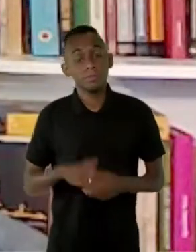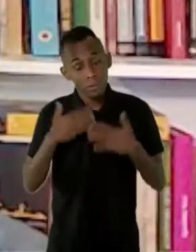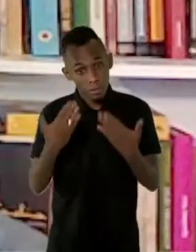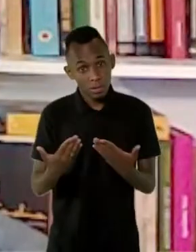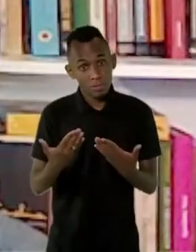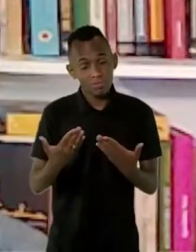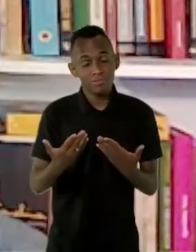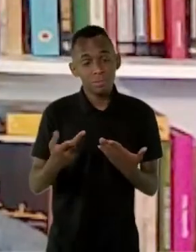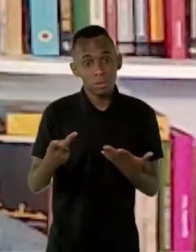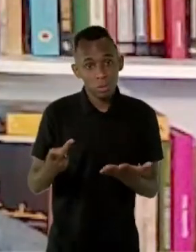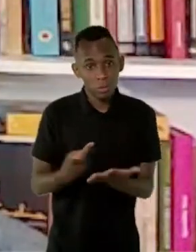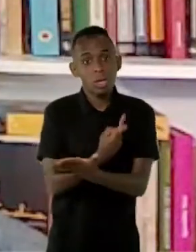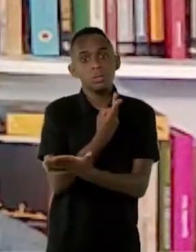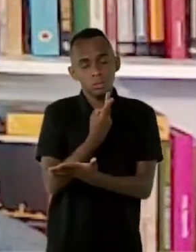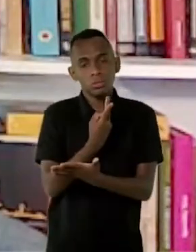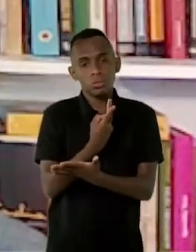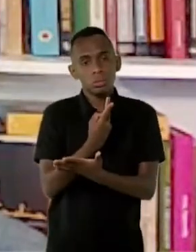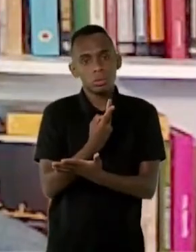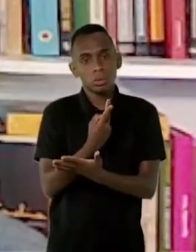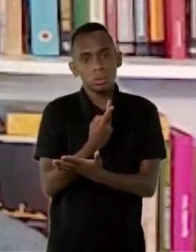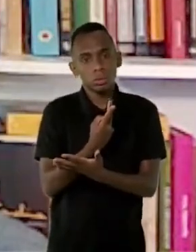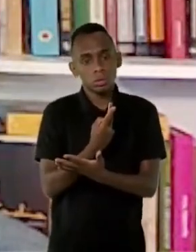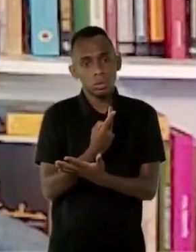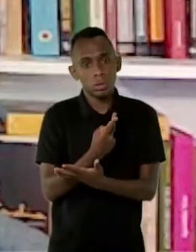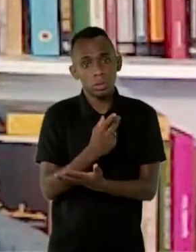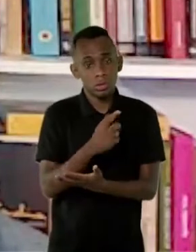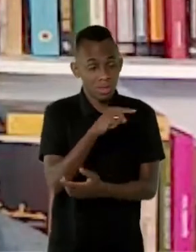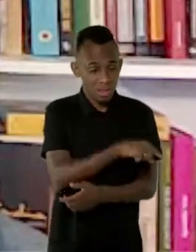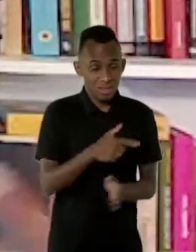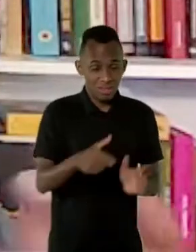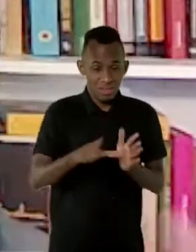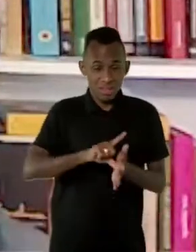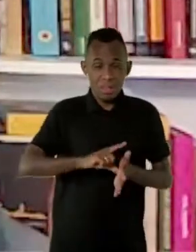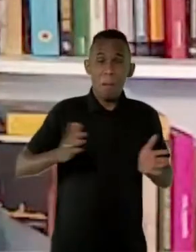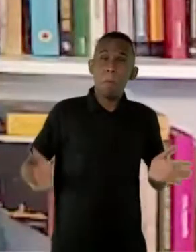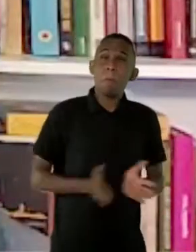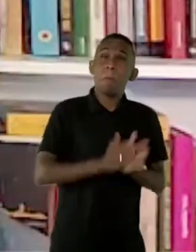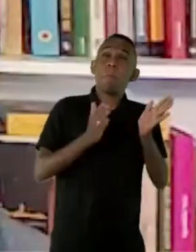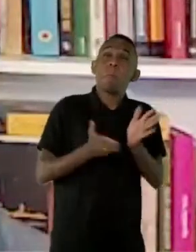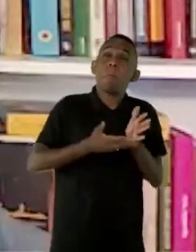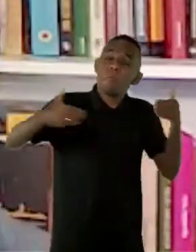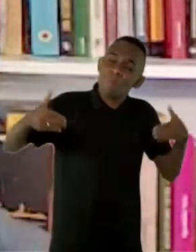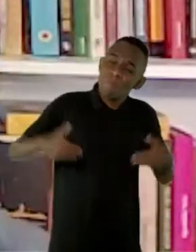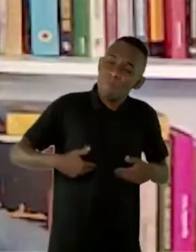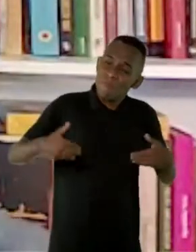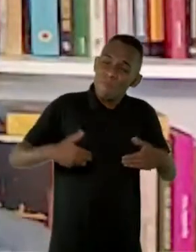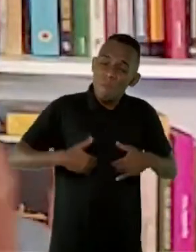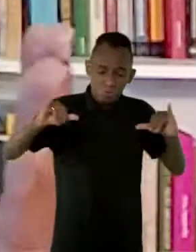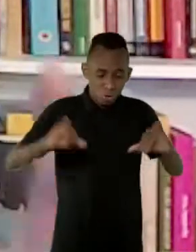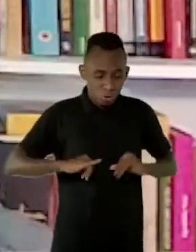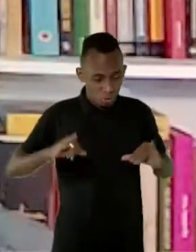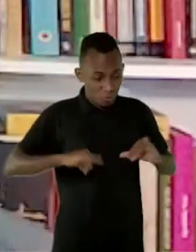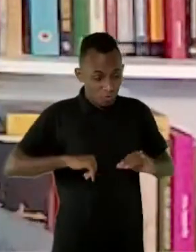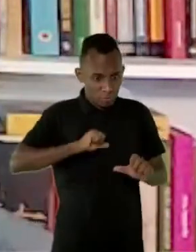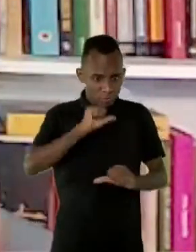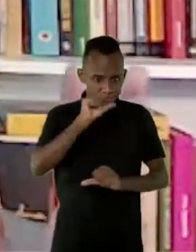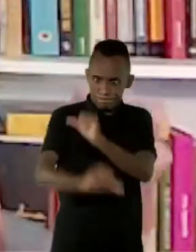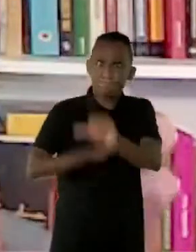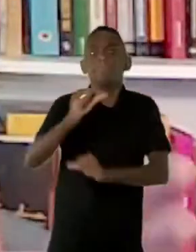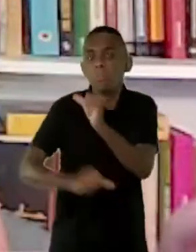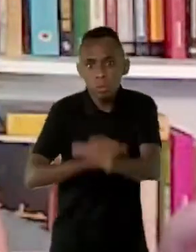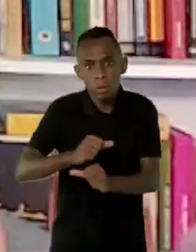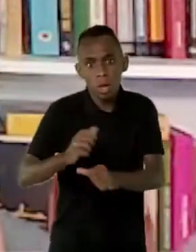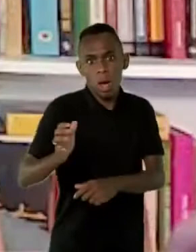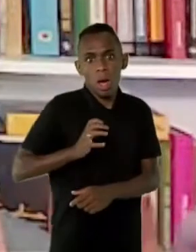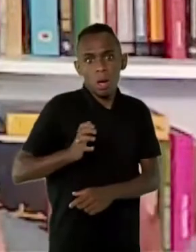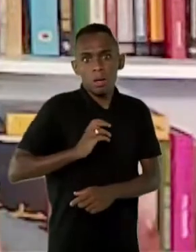essa situação, né, da extrema pobreza para a fartura, talvez tenha desequilibrado um pouco